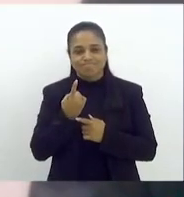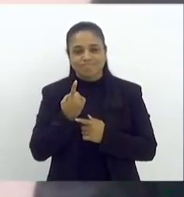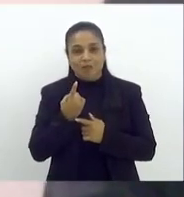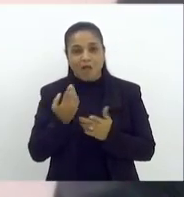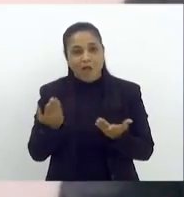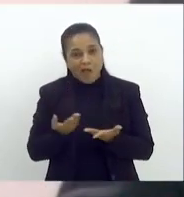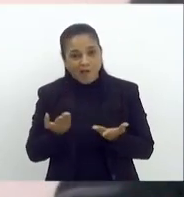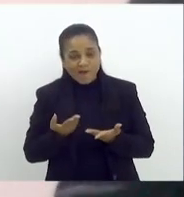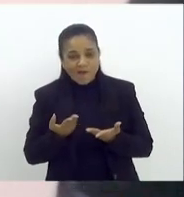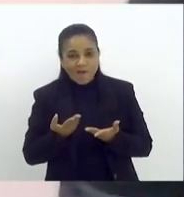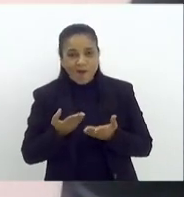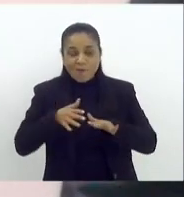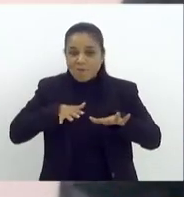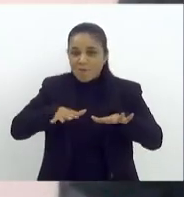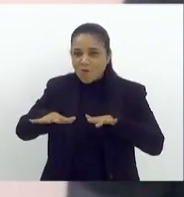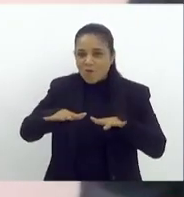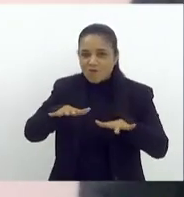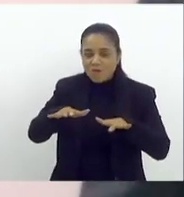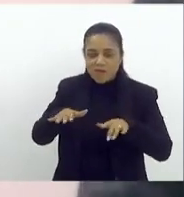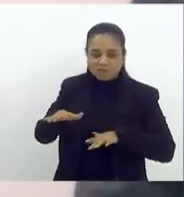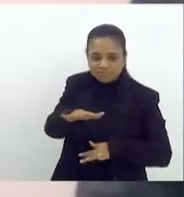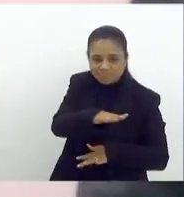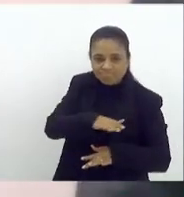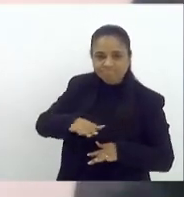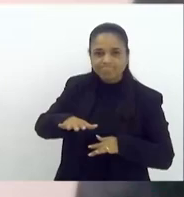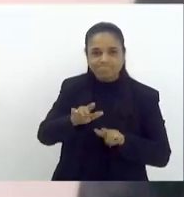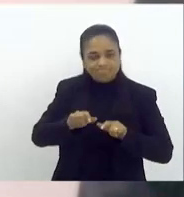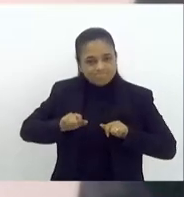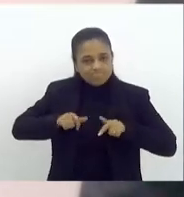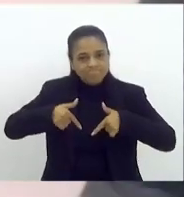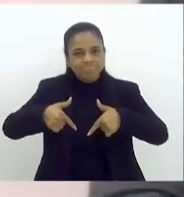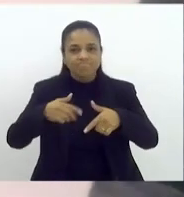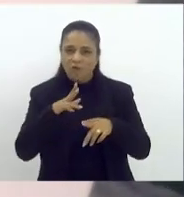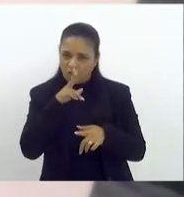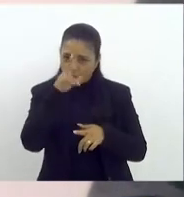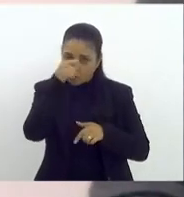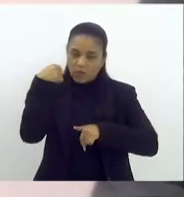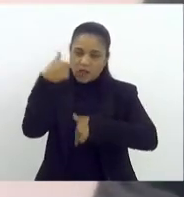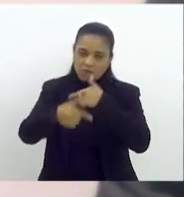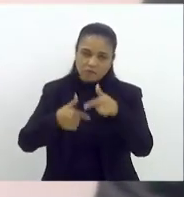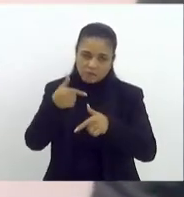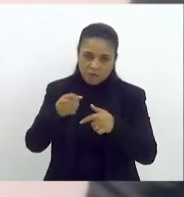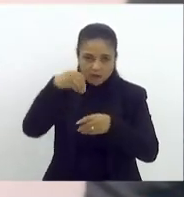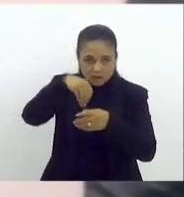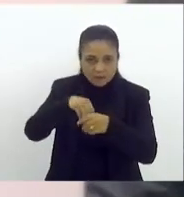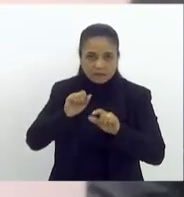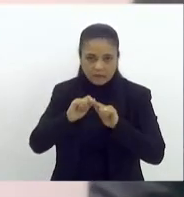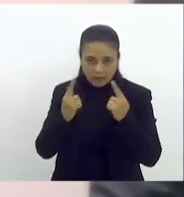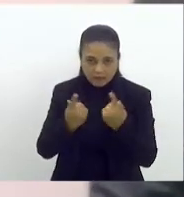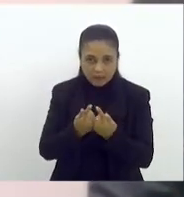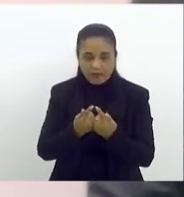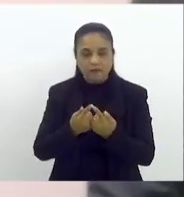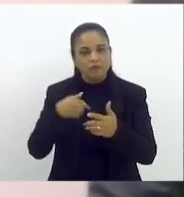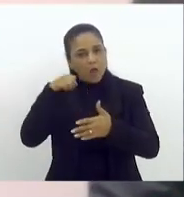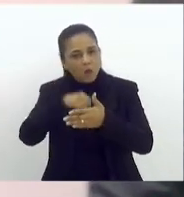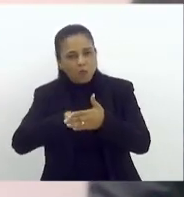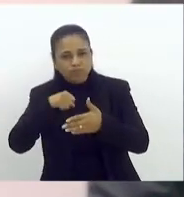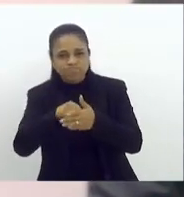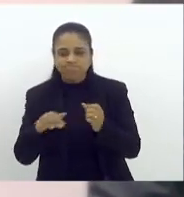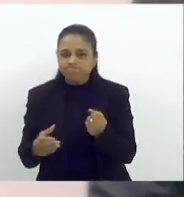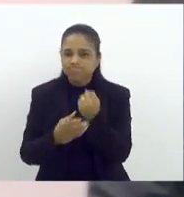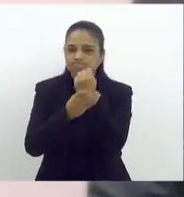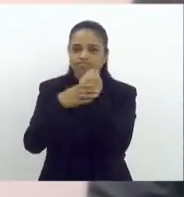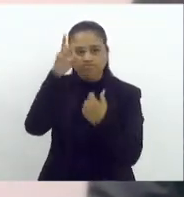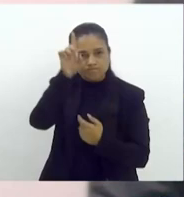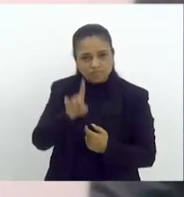e agora poder estar com o movimento ocupando esse espaço fortalece o nosso trabalho aqui fortalece também a nossa luta pela garantia